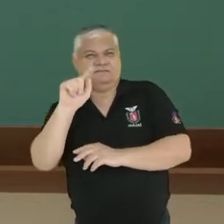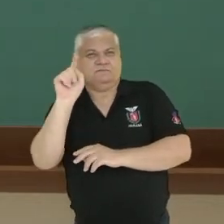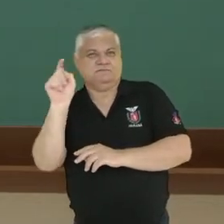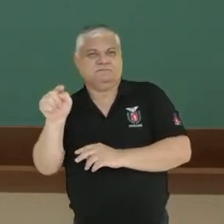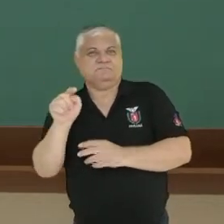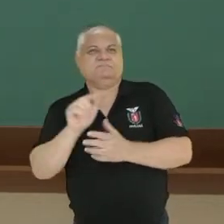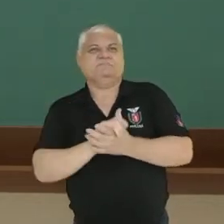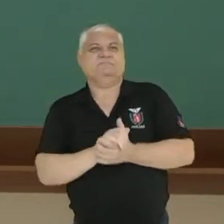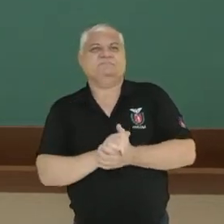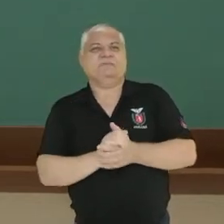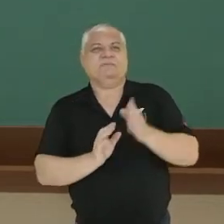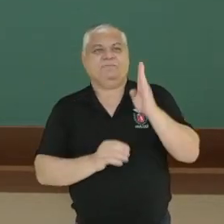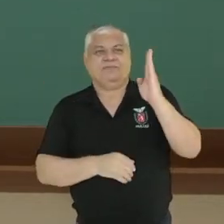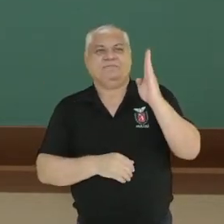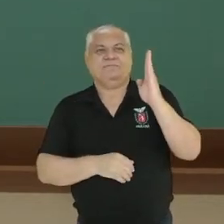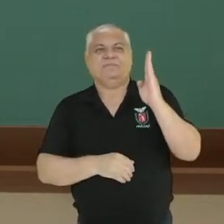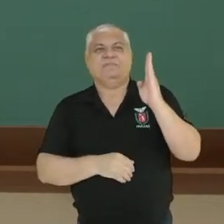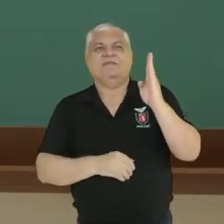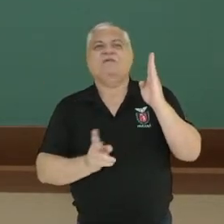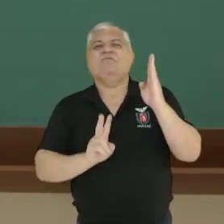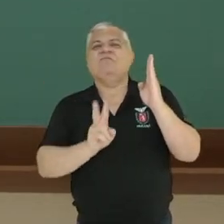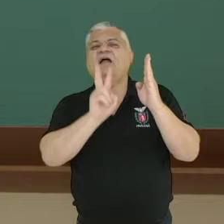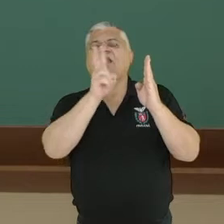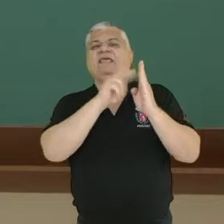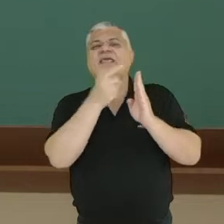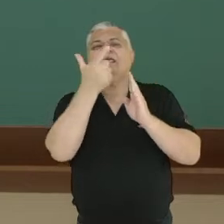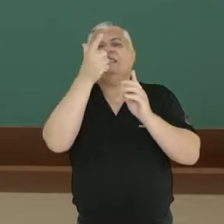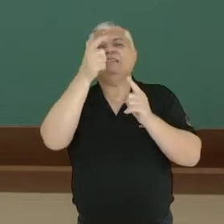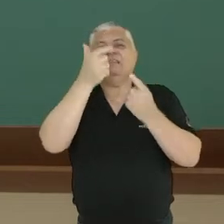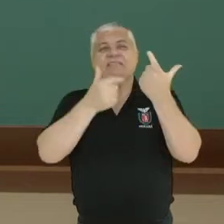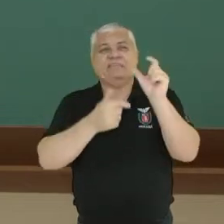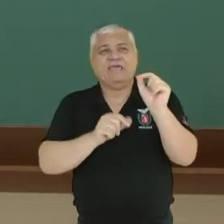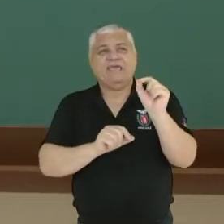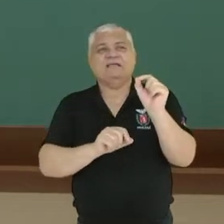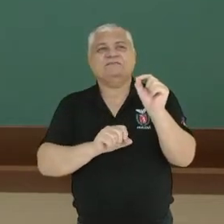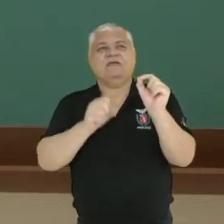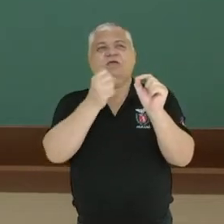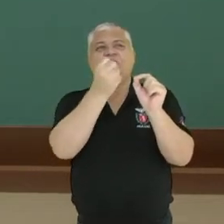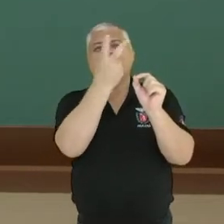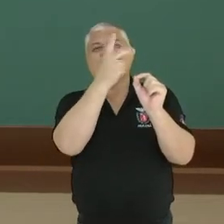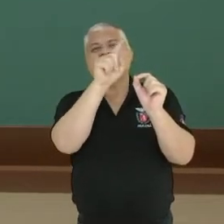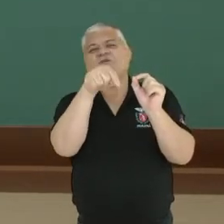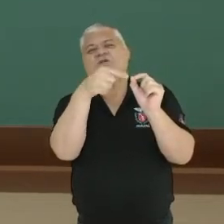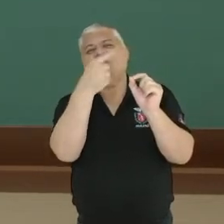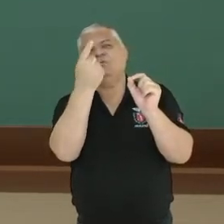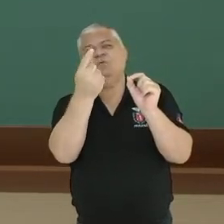2,11.729. Letra B. Quanto vale 10 elevado na